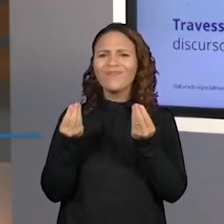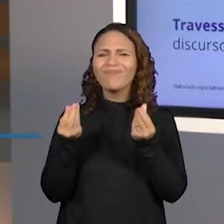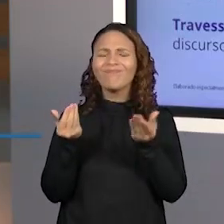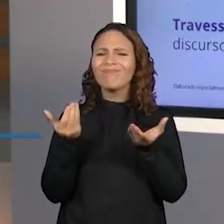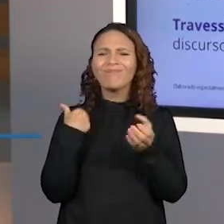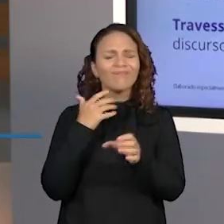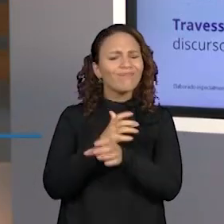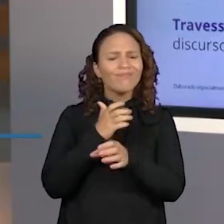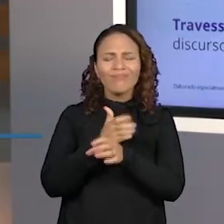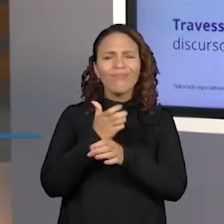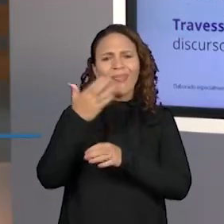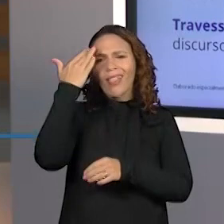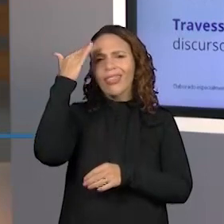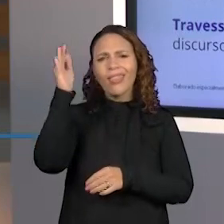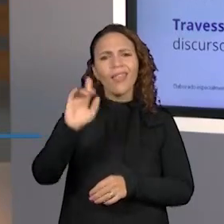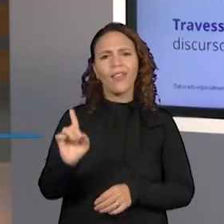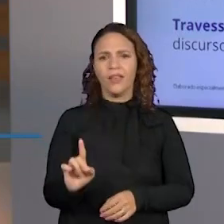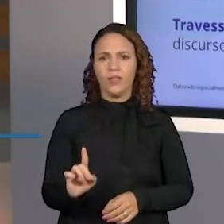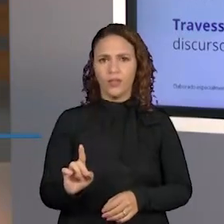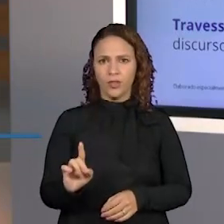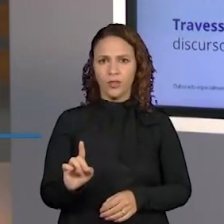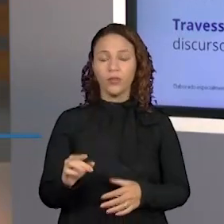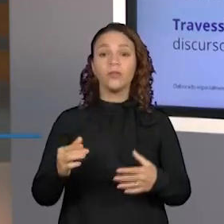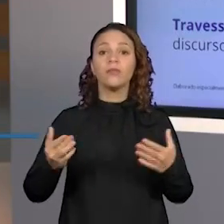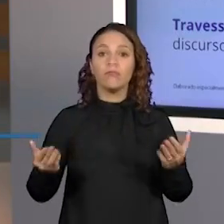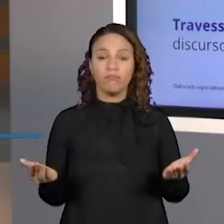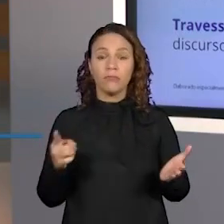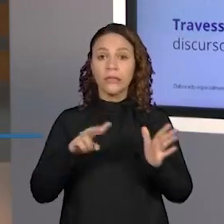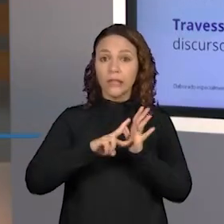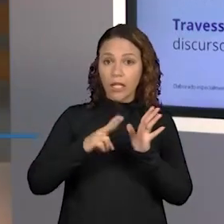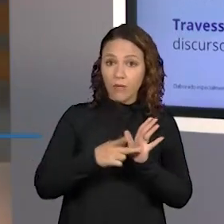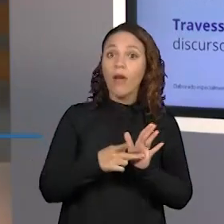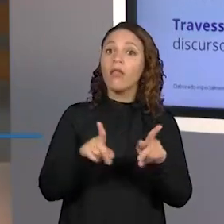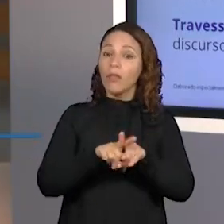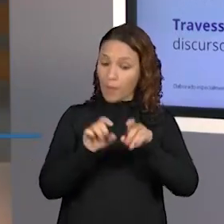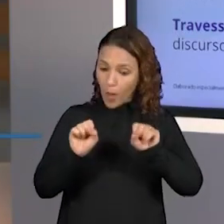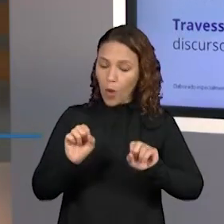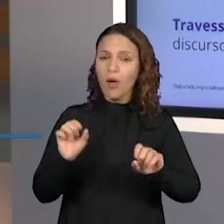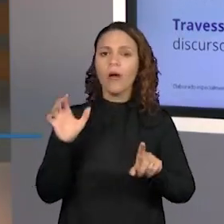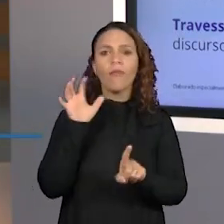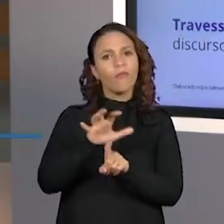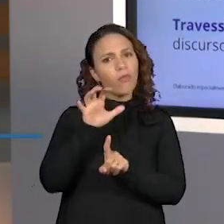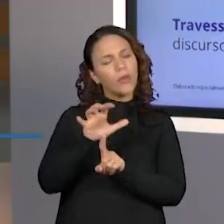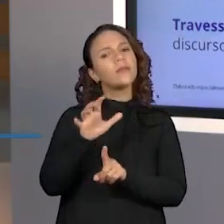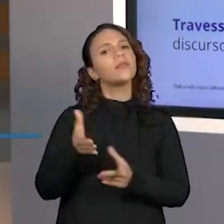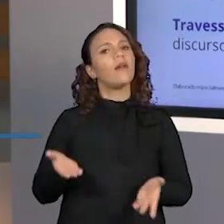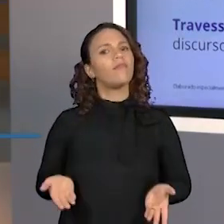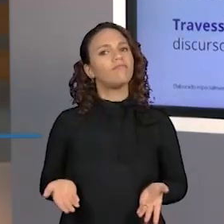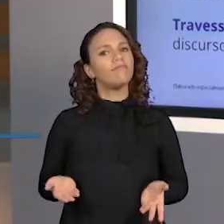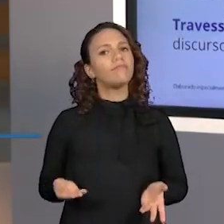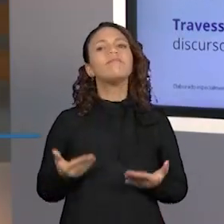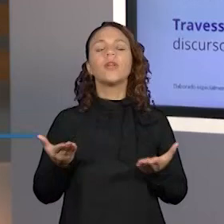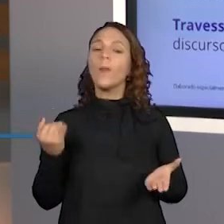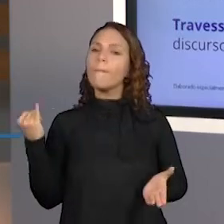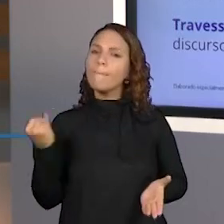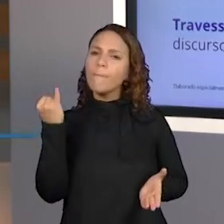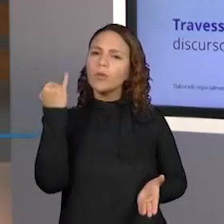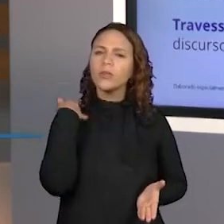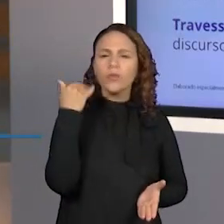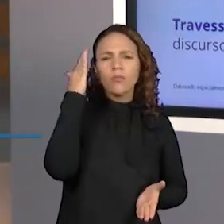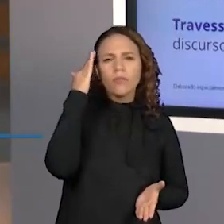o objetivo do texto. Então, até o sentido muda muitas vezes. Então, é muito importante que eu